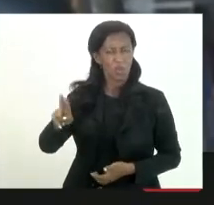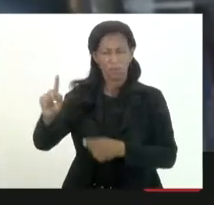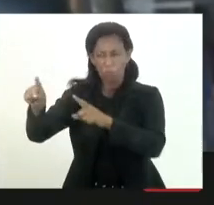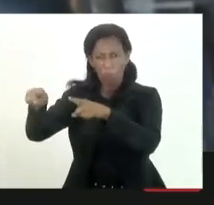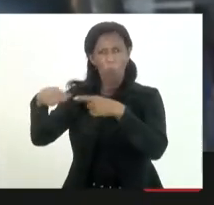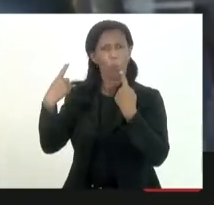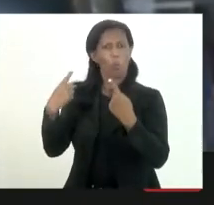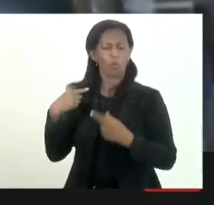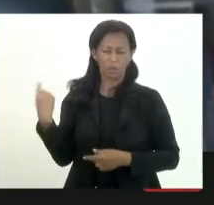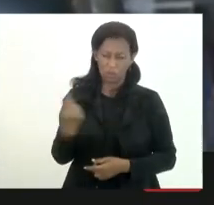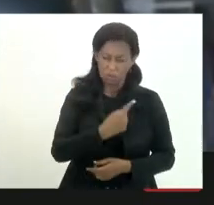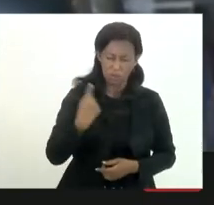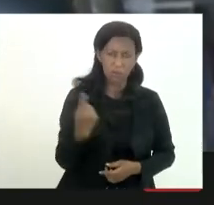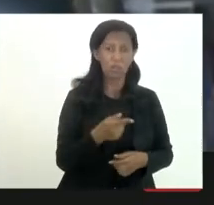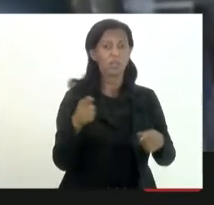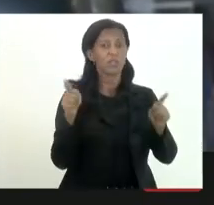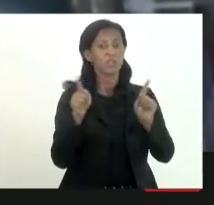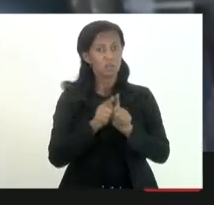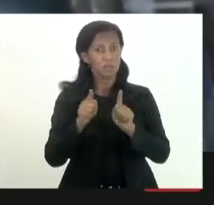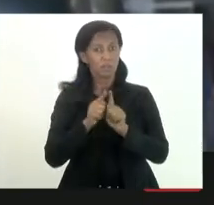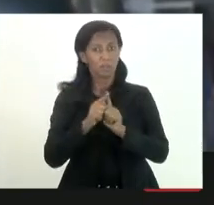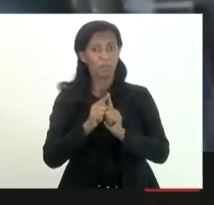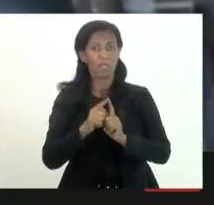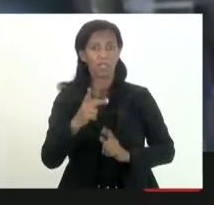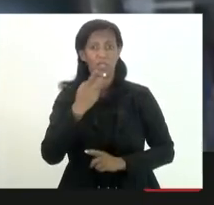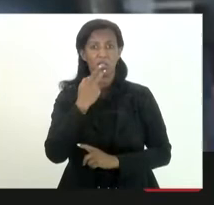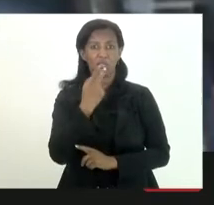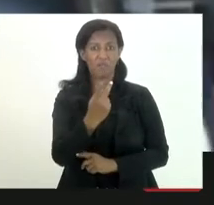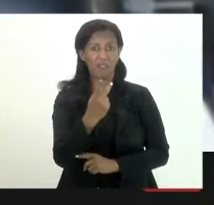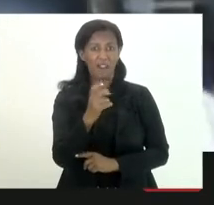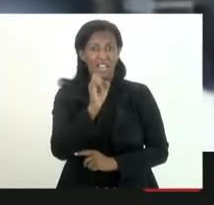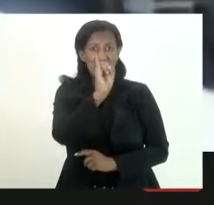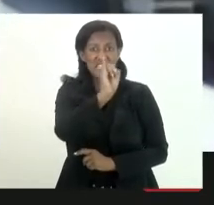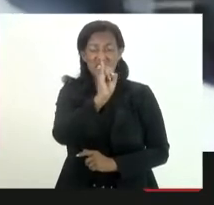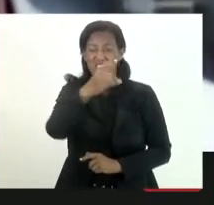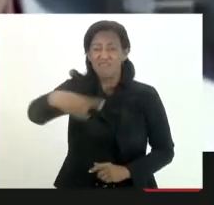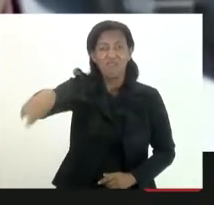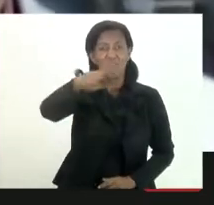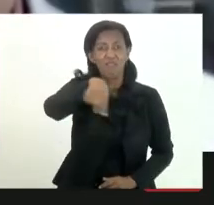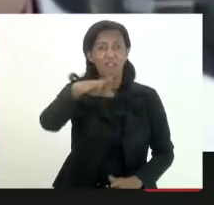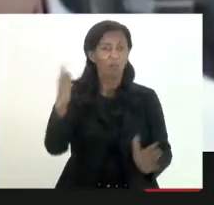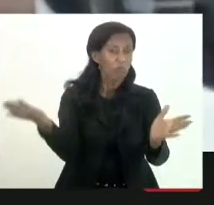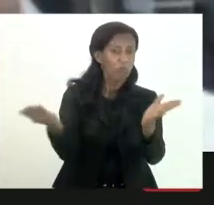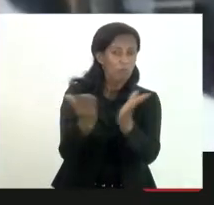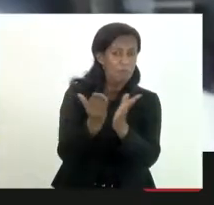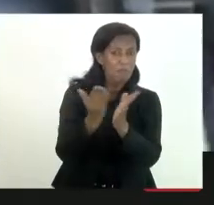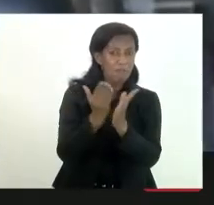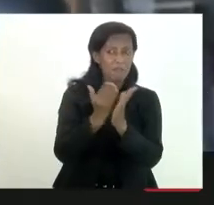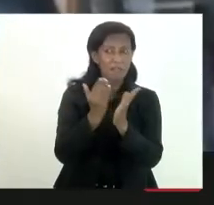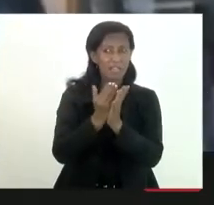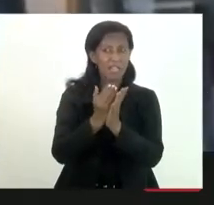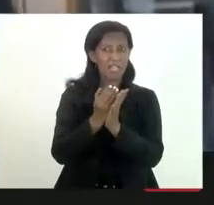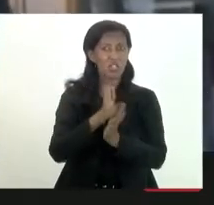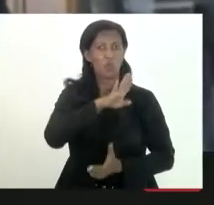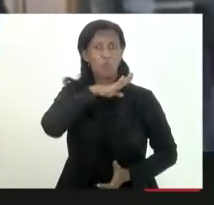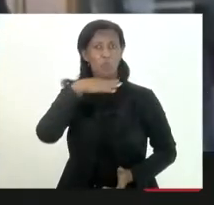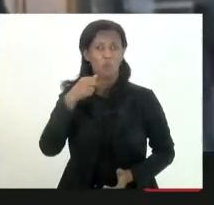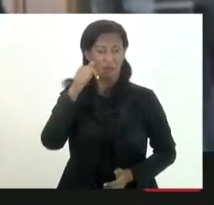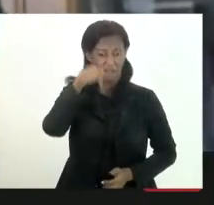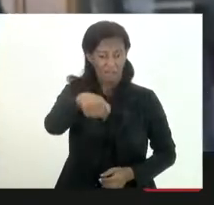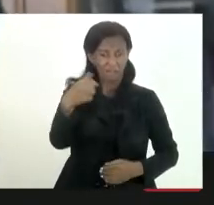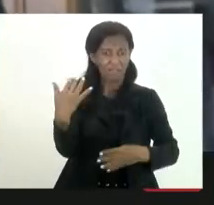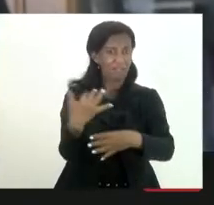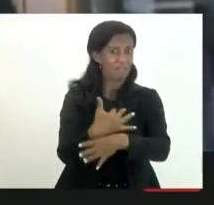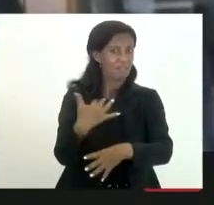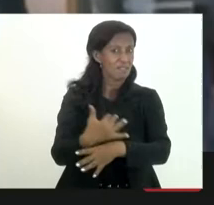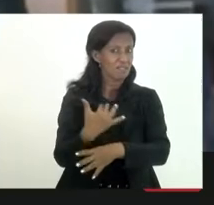nós, inclusive até de pronunciar que se algum crente da nossa igreja falecesse naquela